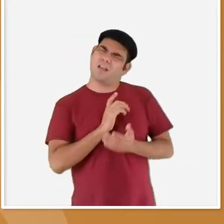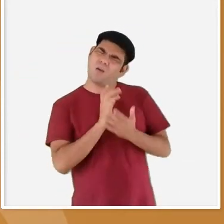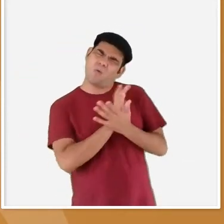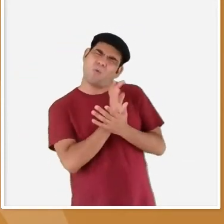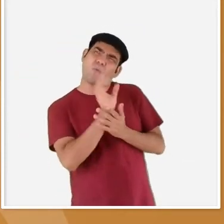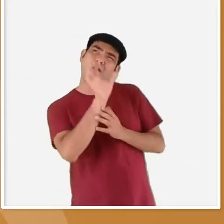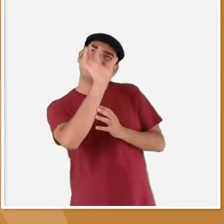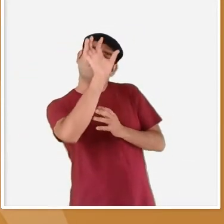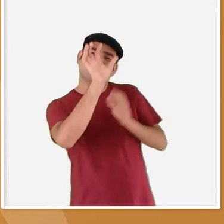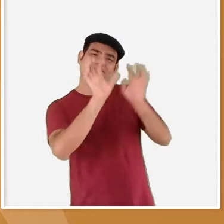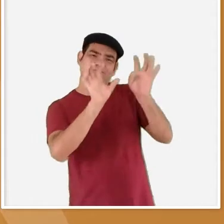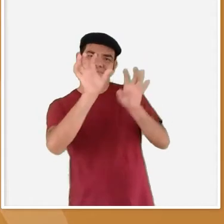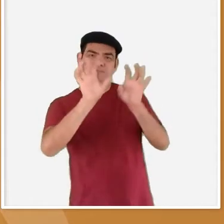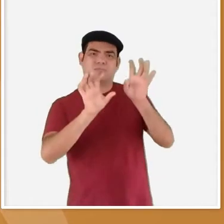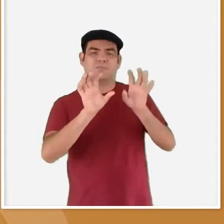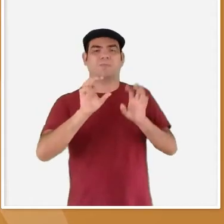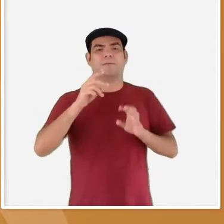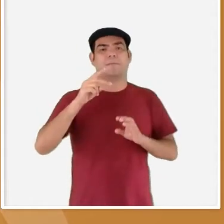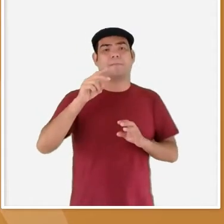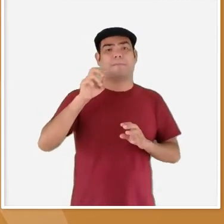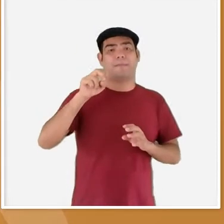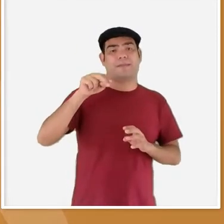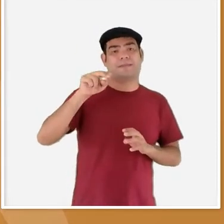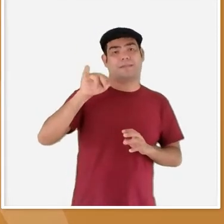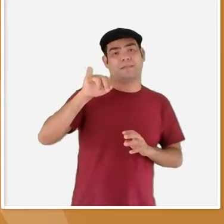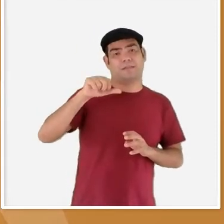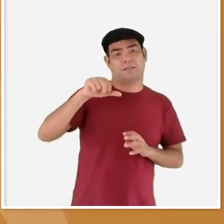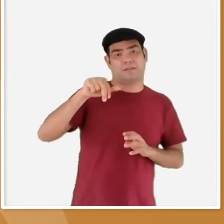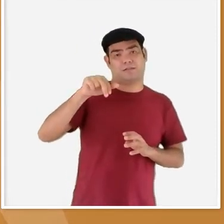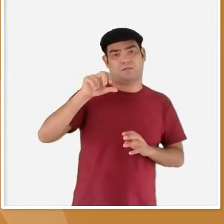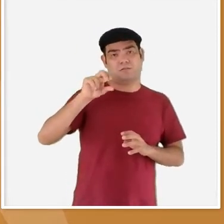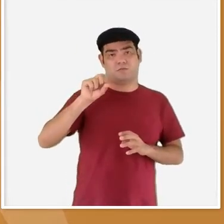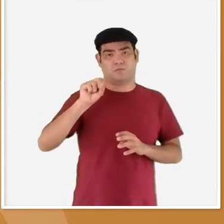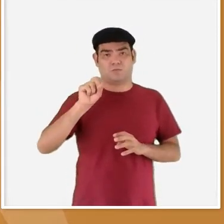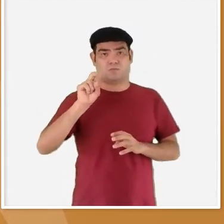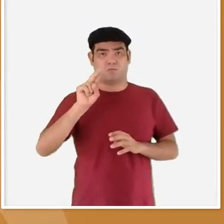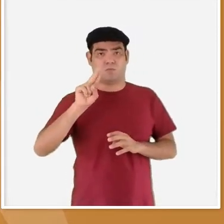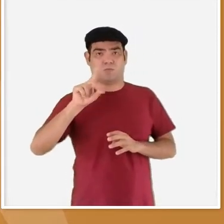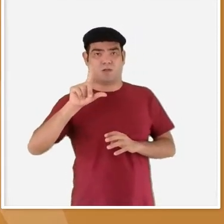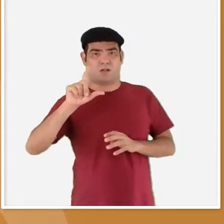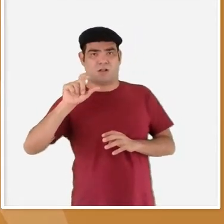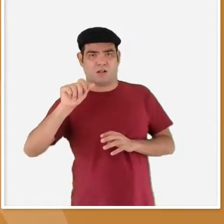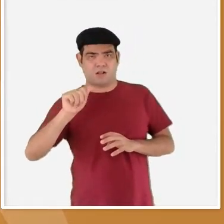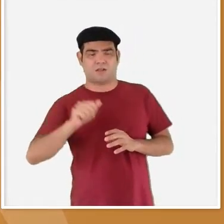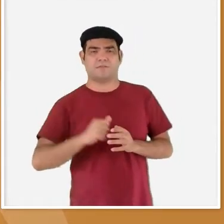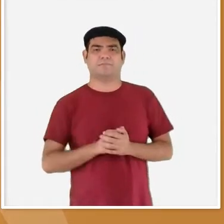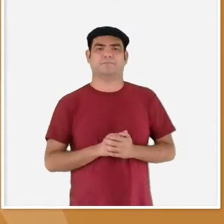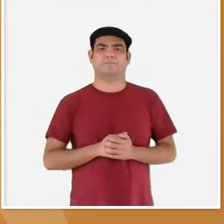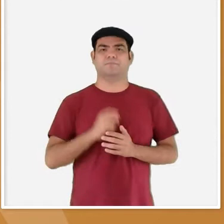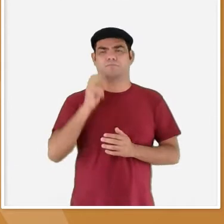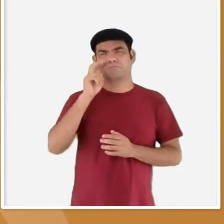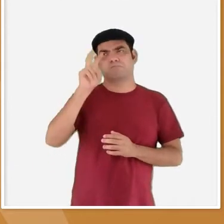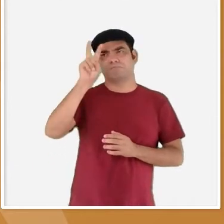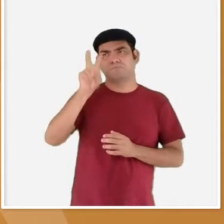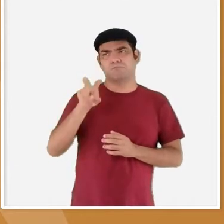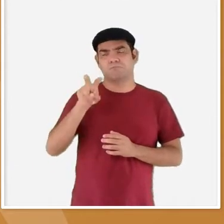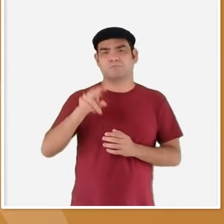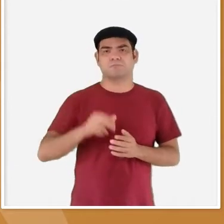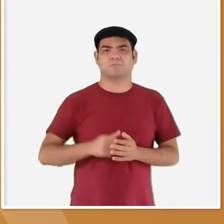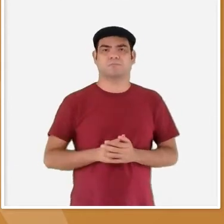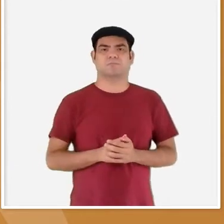sua península, na Califórnia e nas placas do Pacífico e de Cocos. Vamos entender